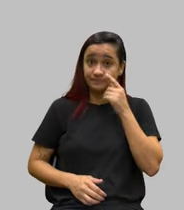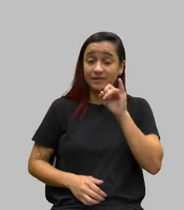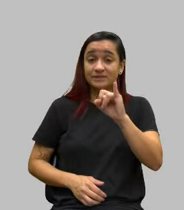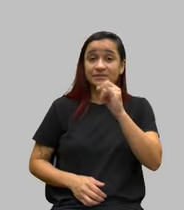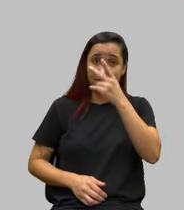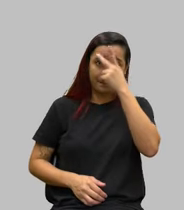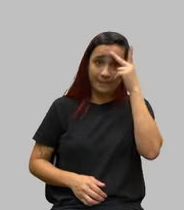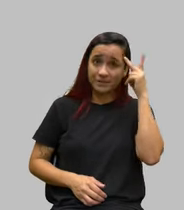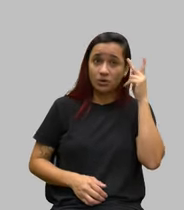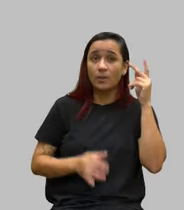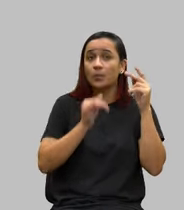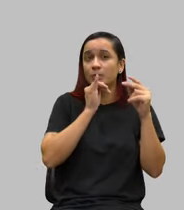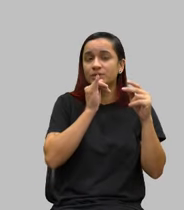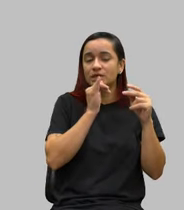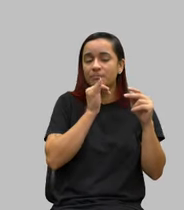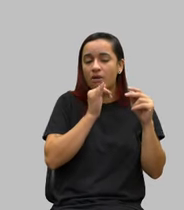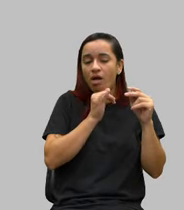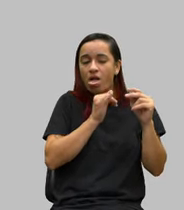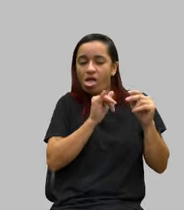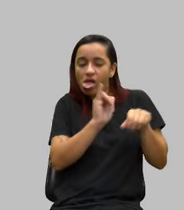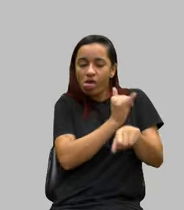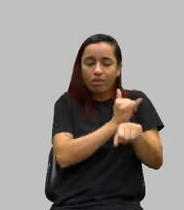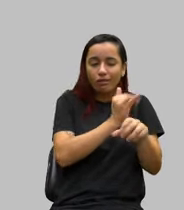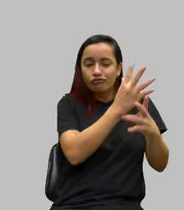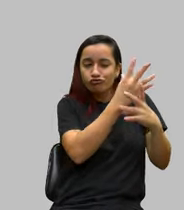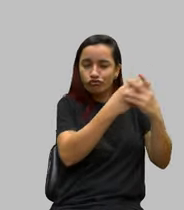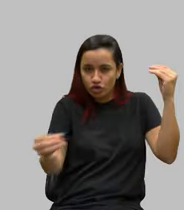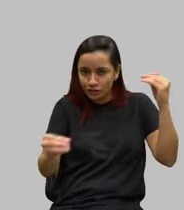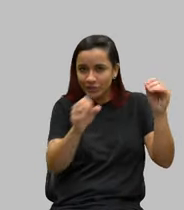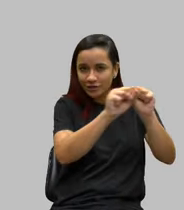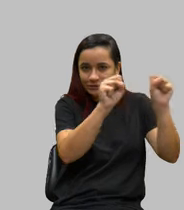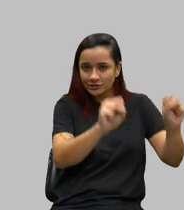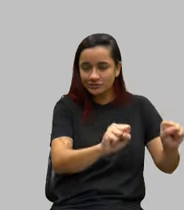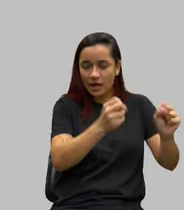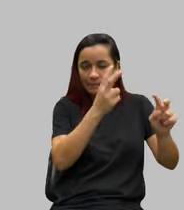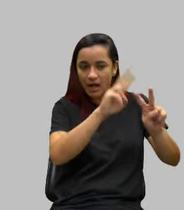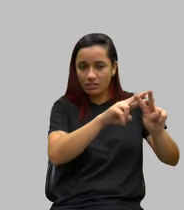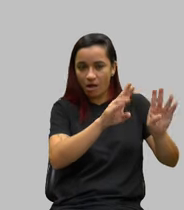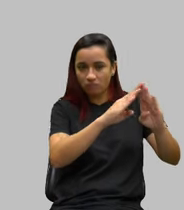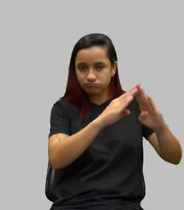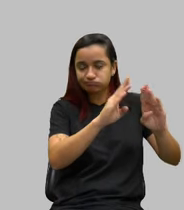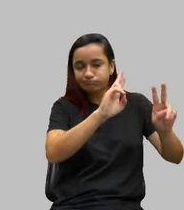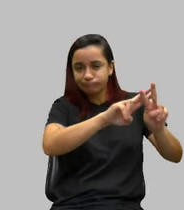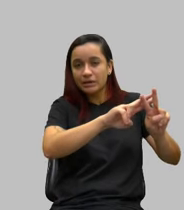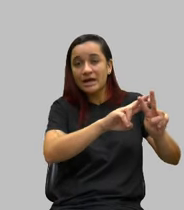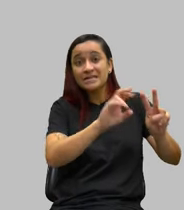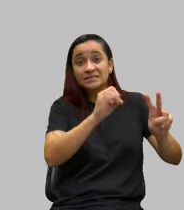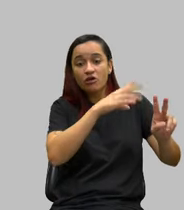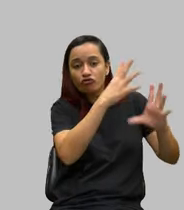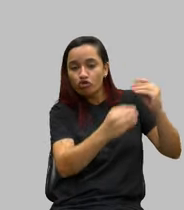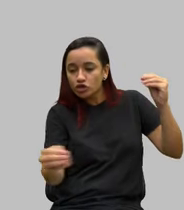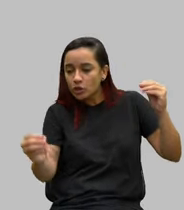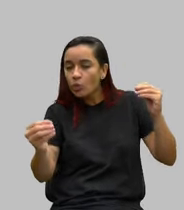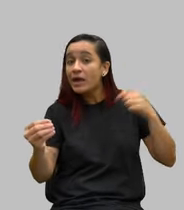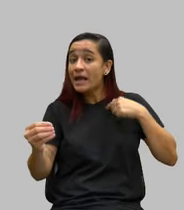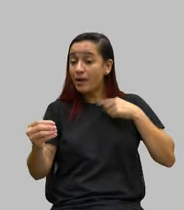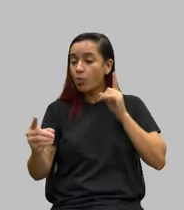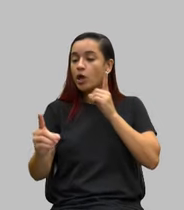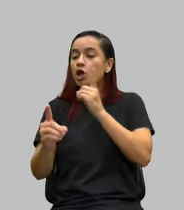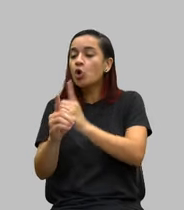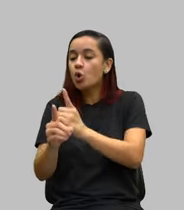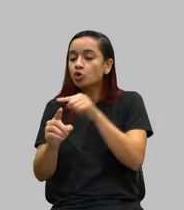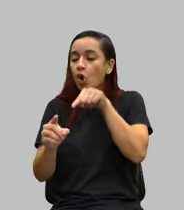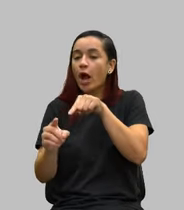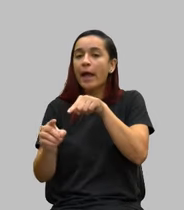lá do nosso sistema prisional E se ele tiver fugido E se eu encontrar esse cara na rua eu só posso